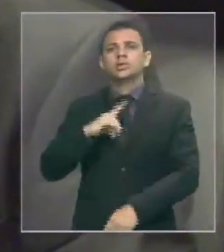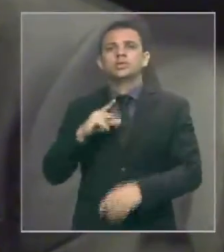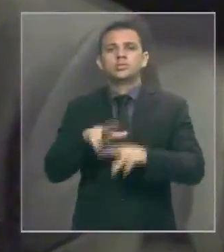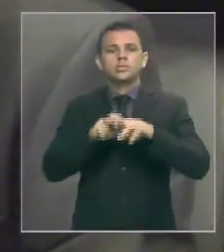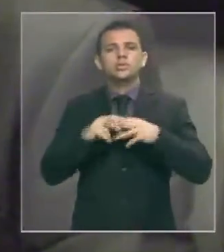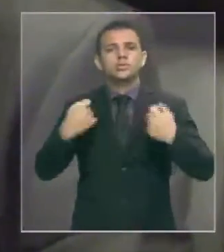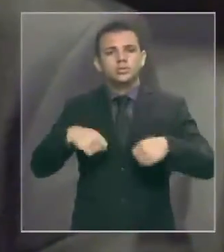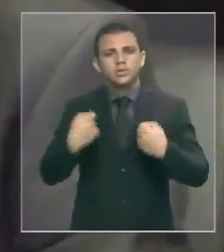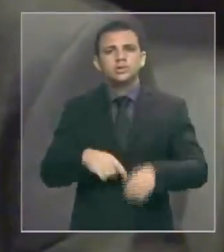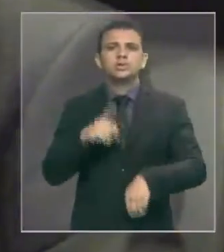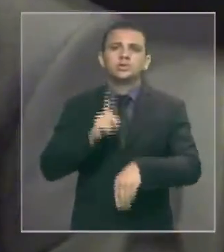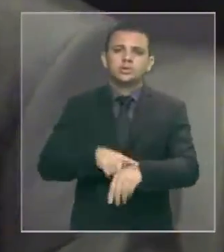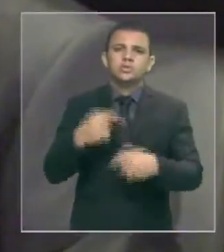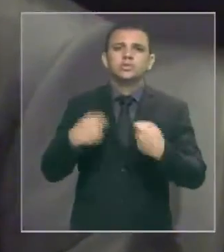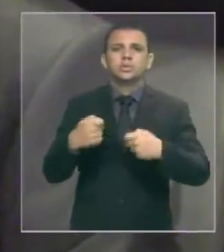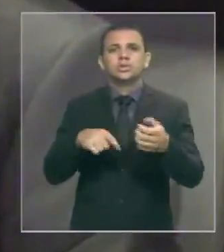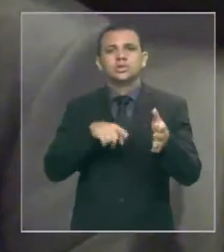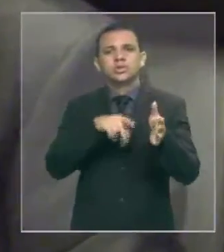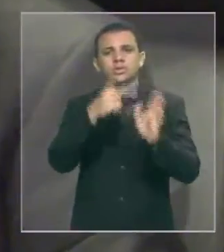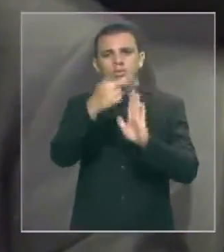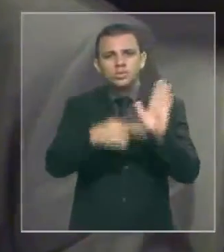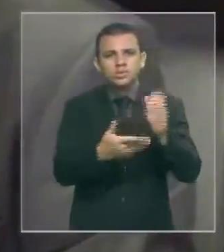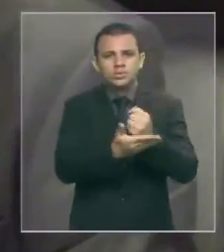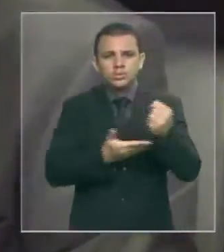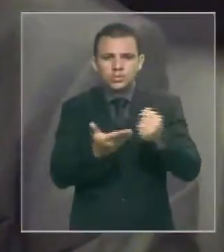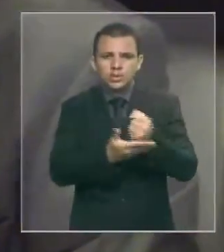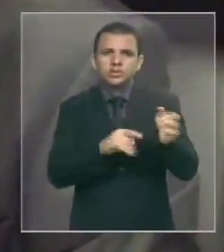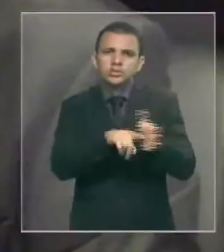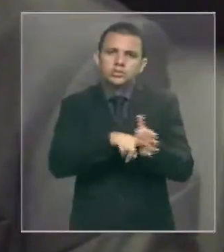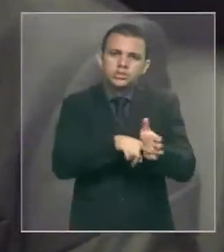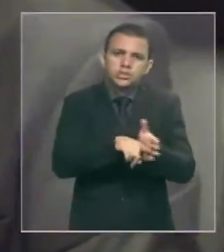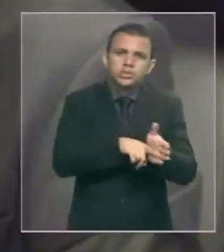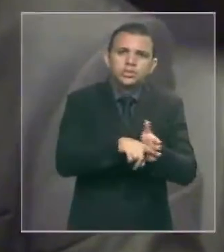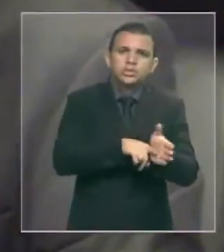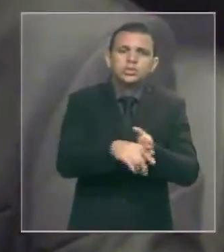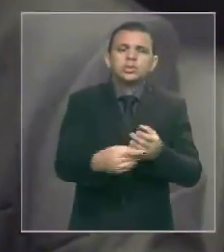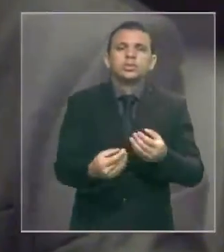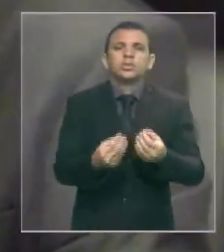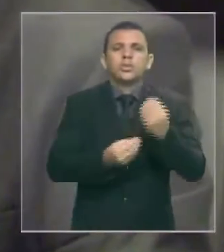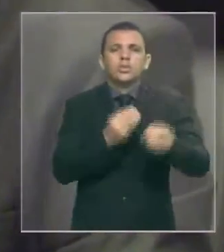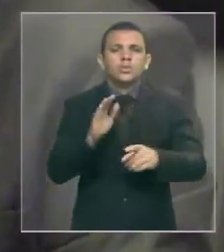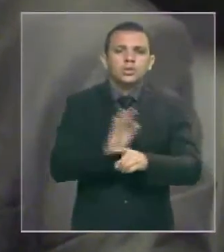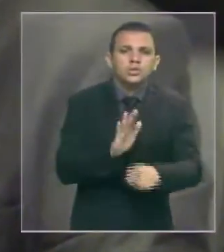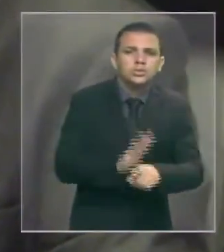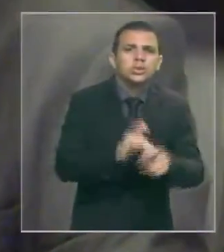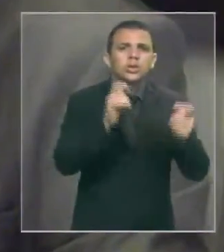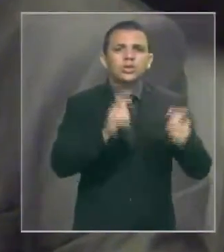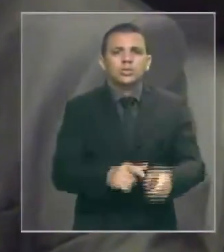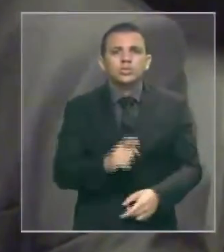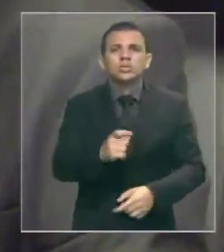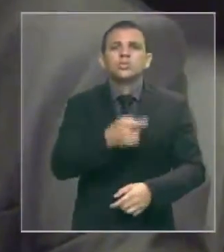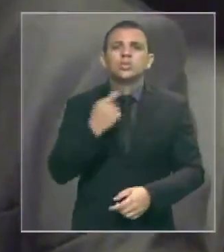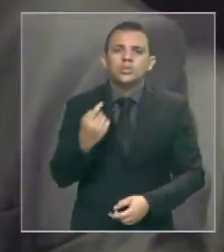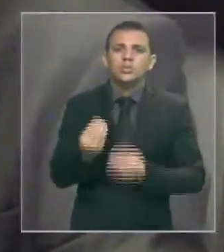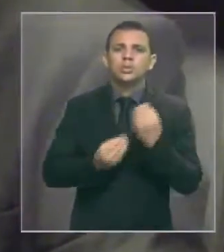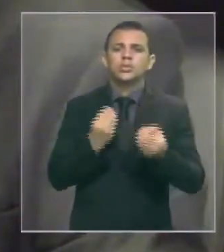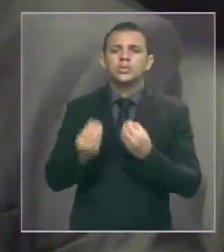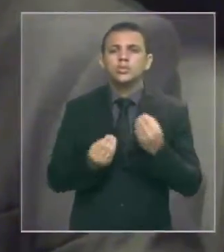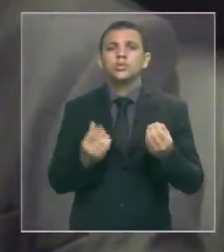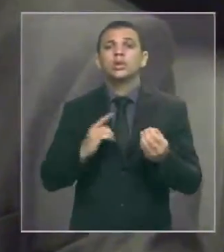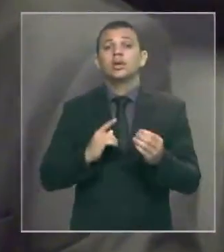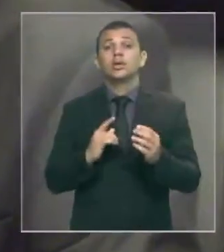projeto básico, pesquisas de origem e destino, como eu falei no meu pronunciamento anterior, é um processo muito mais complexo do que uma